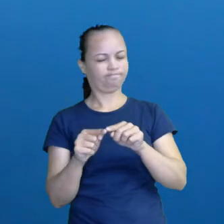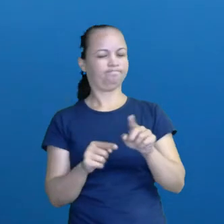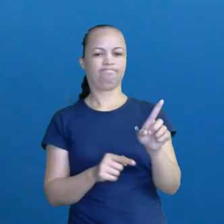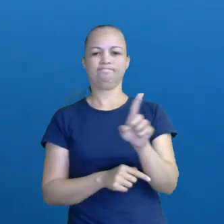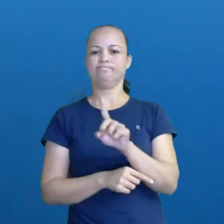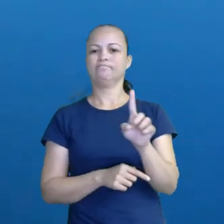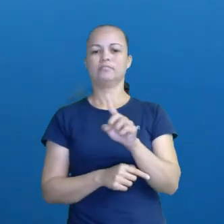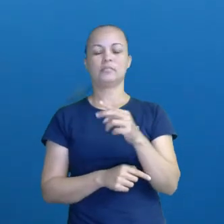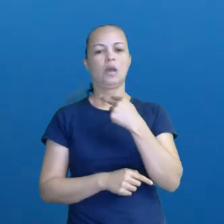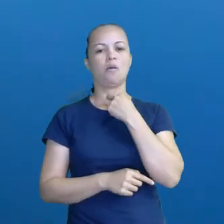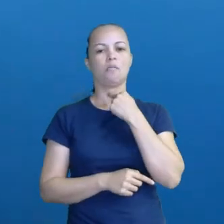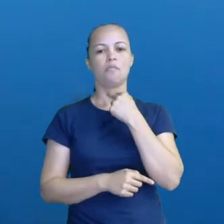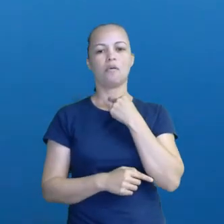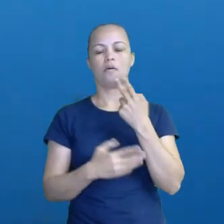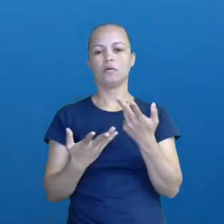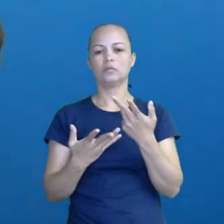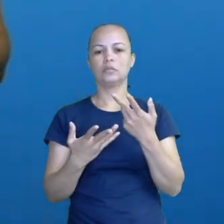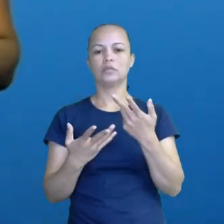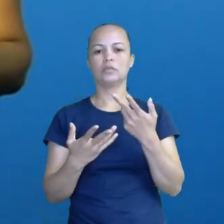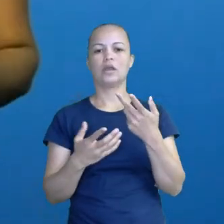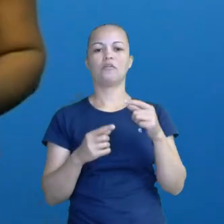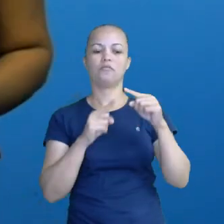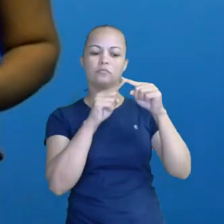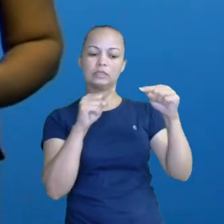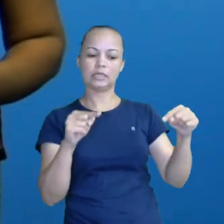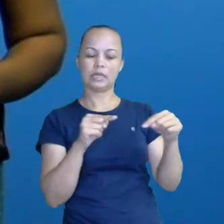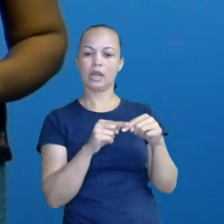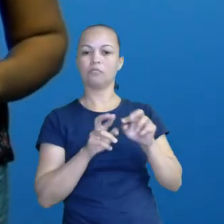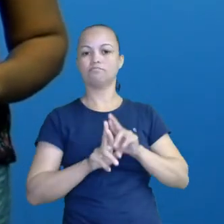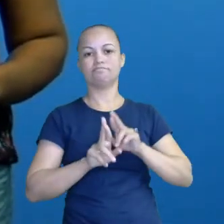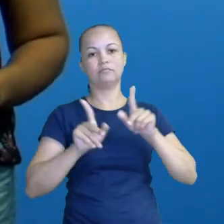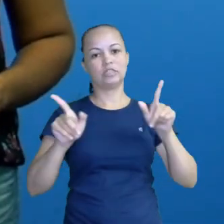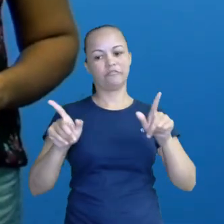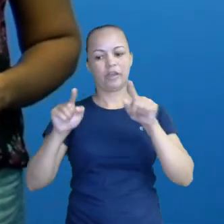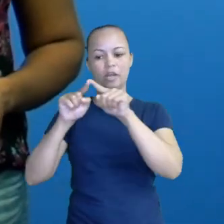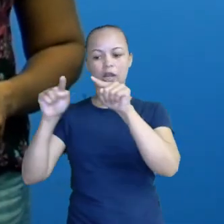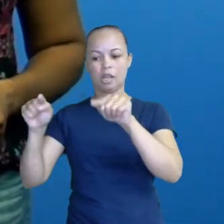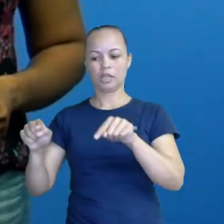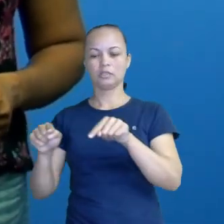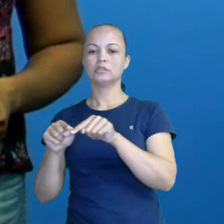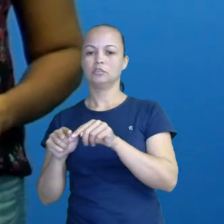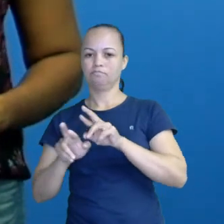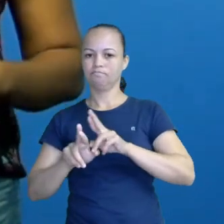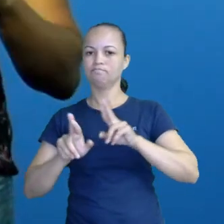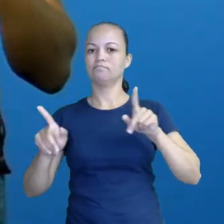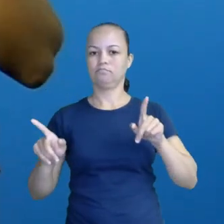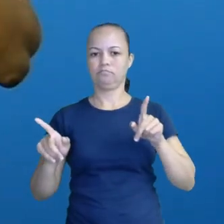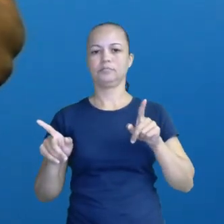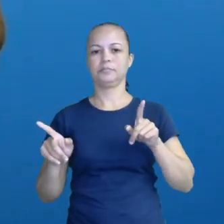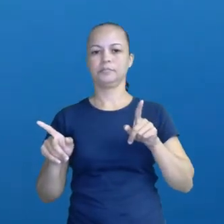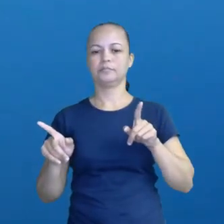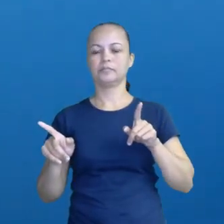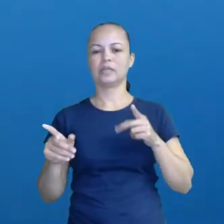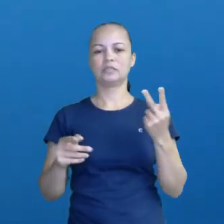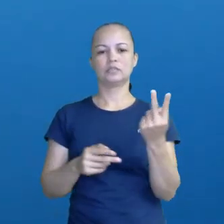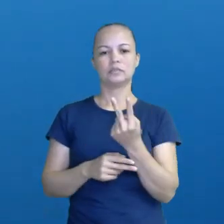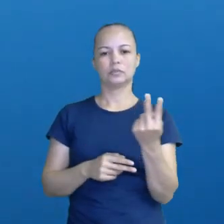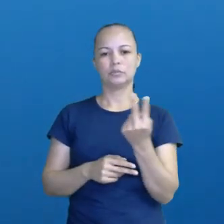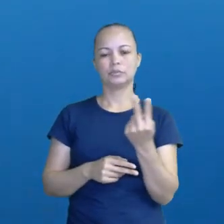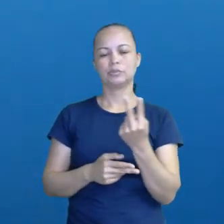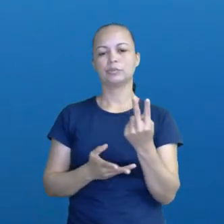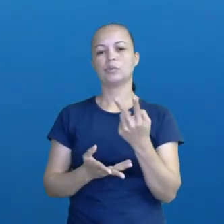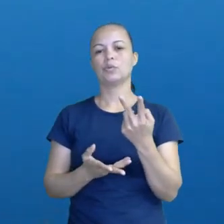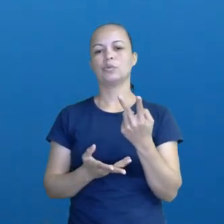a fórmula do Triângulo você já aprenderam é a fórmula do quadrado do retângulo são os